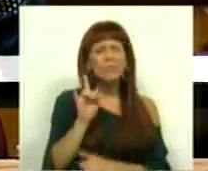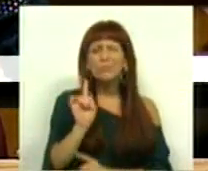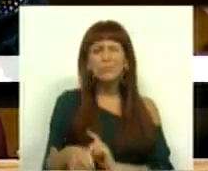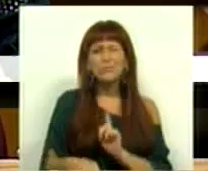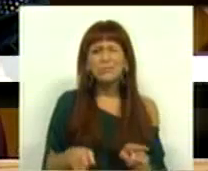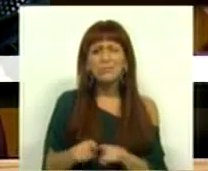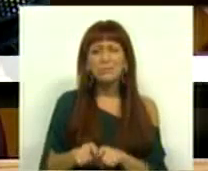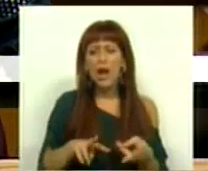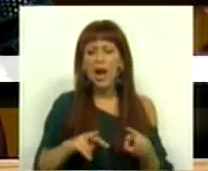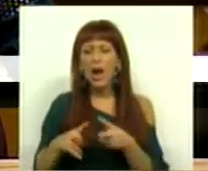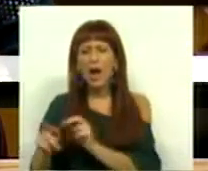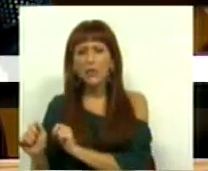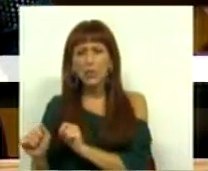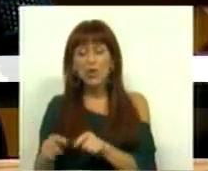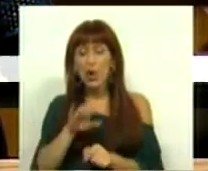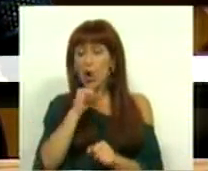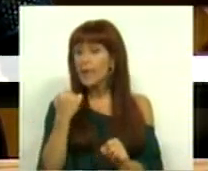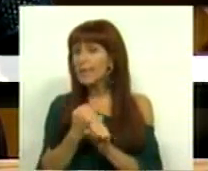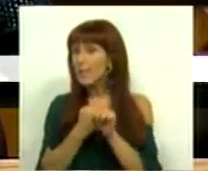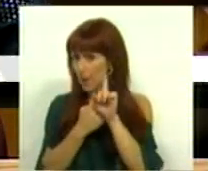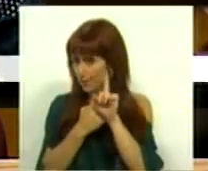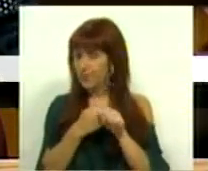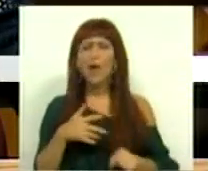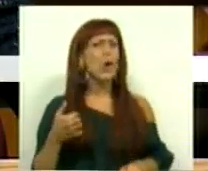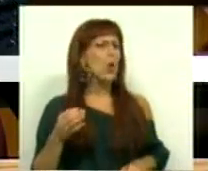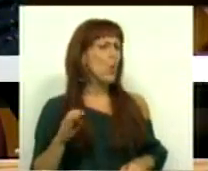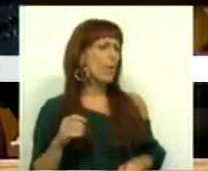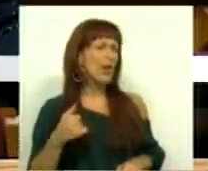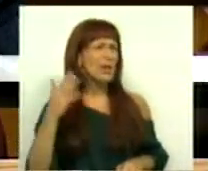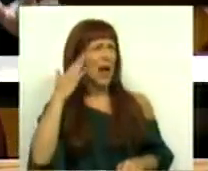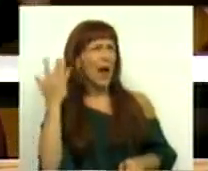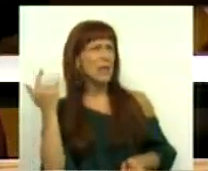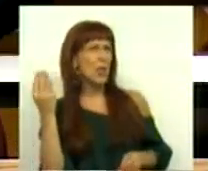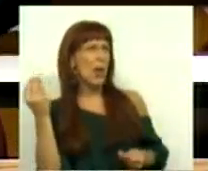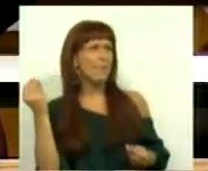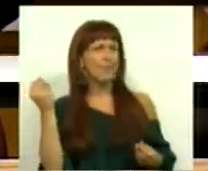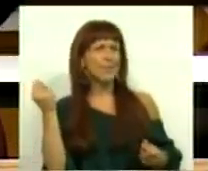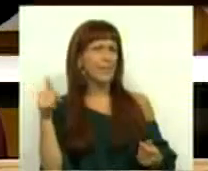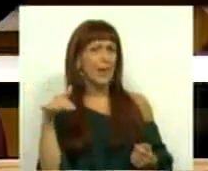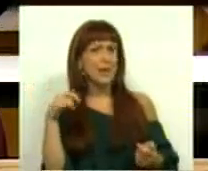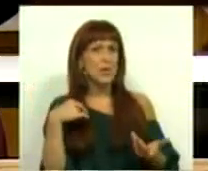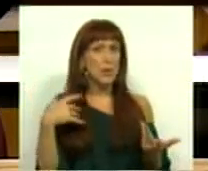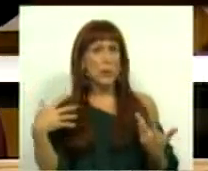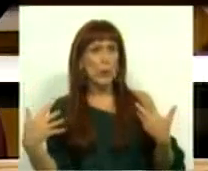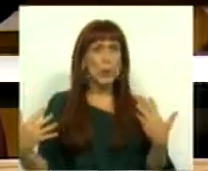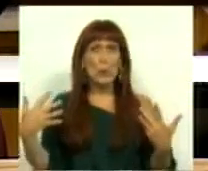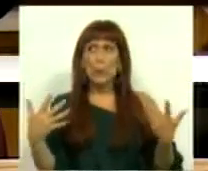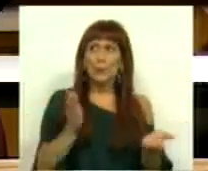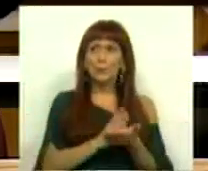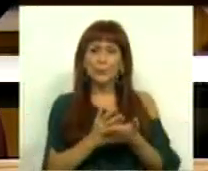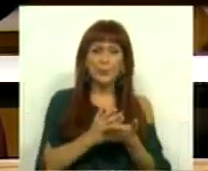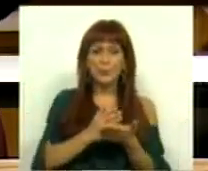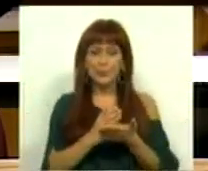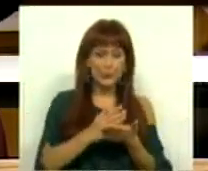concretamente às alterações ao Código de Trabalho. É que o Partido Socialista parece que está numa situação periclitante assim em cima do